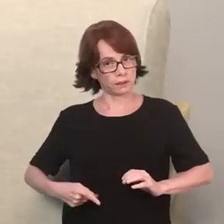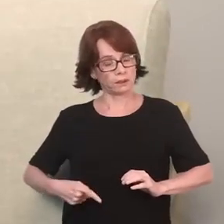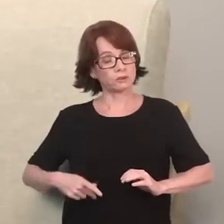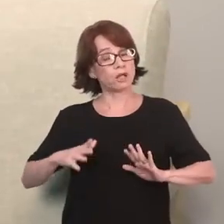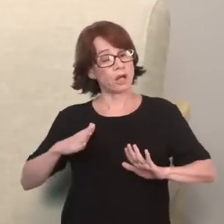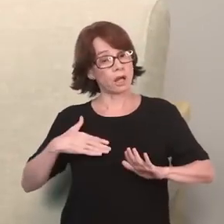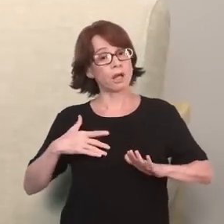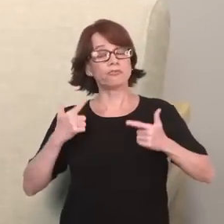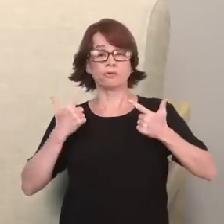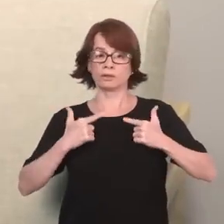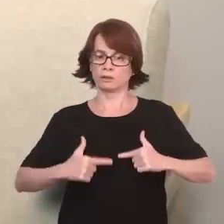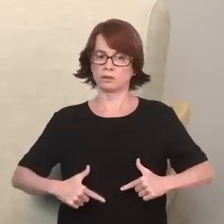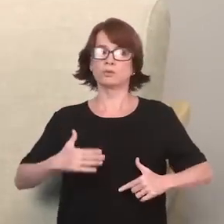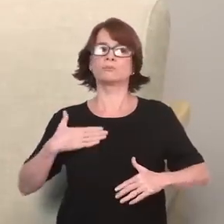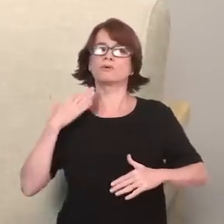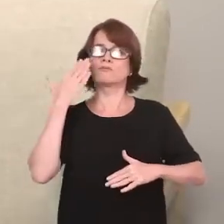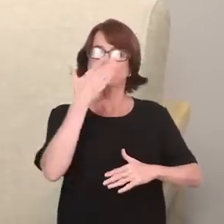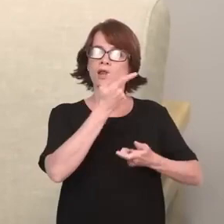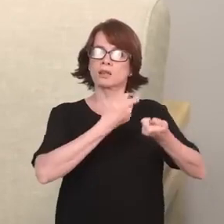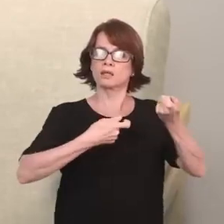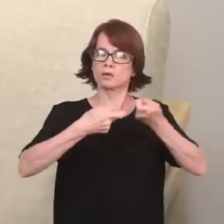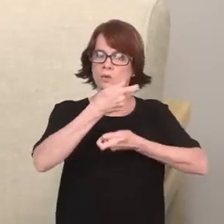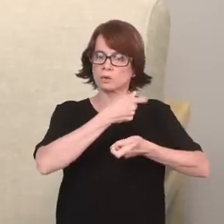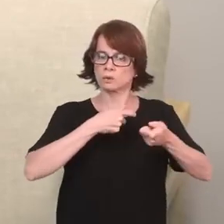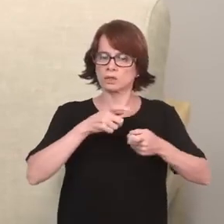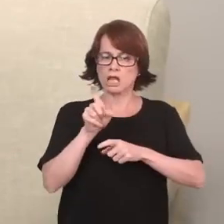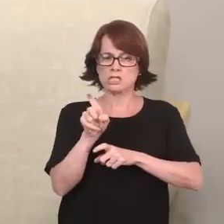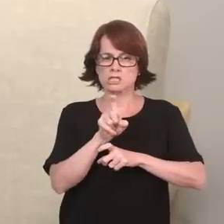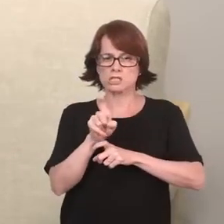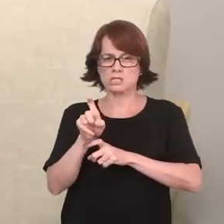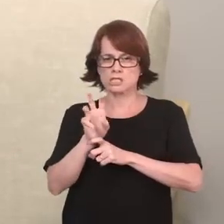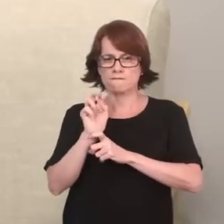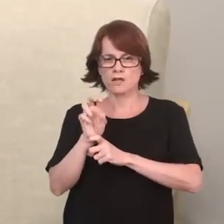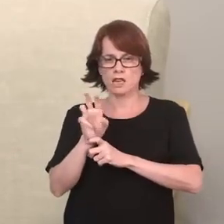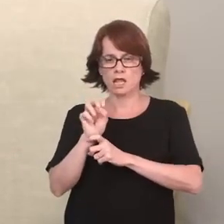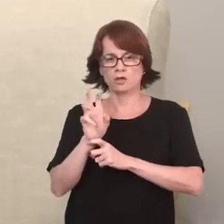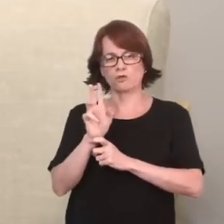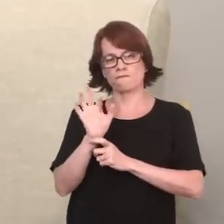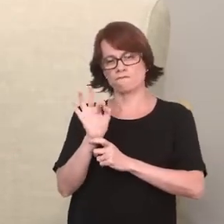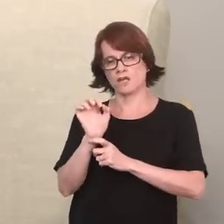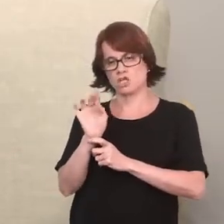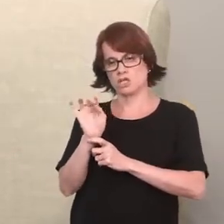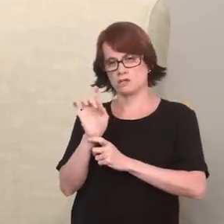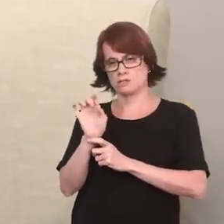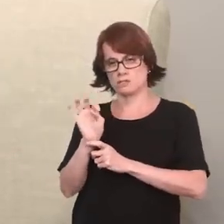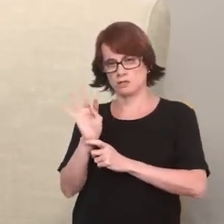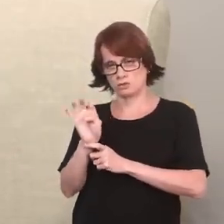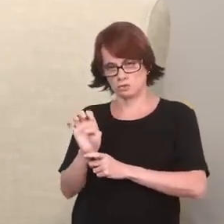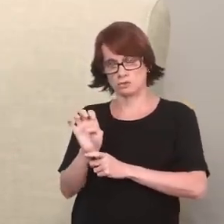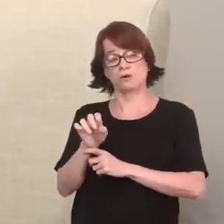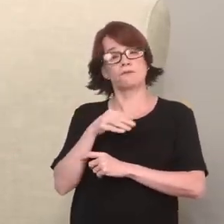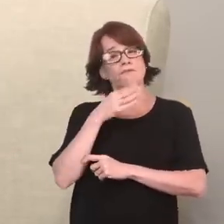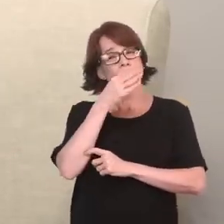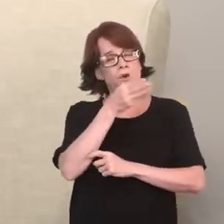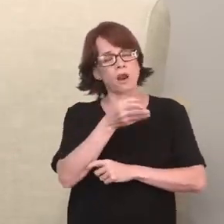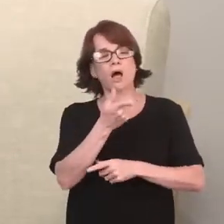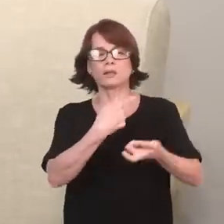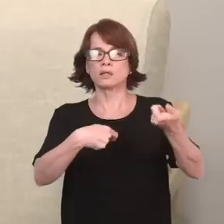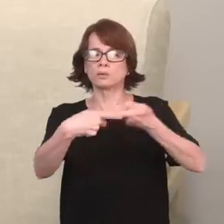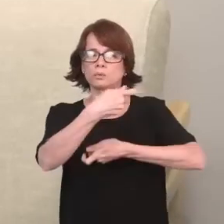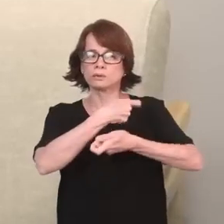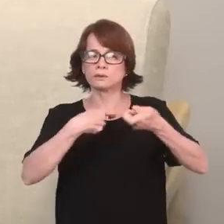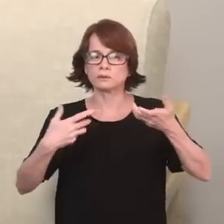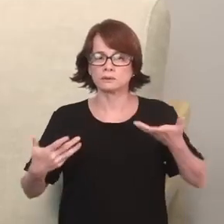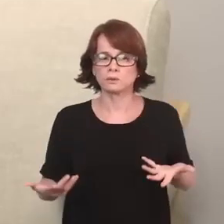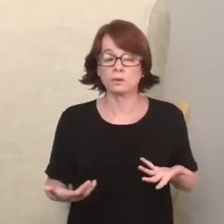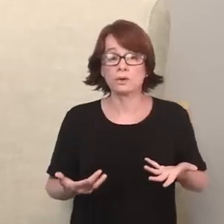neutro, mas ele foi lá negociar com Putin os fertilizantes, a mídia falou mal, depois falou, nossa, olha só, quando os